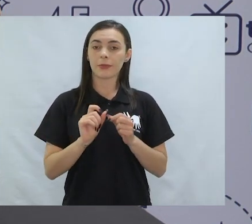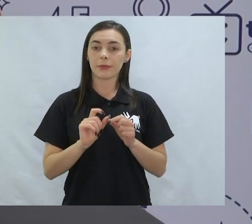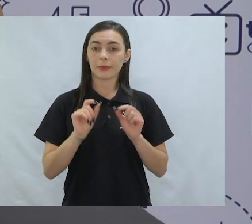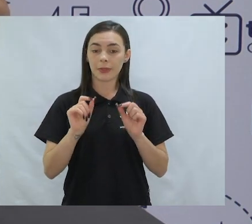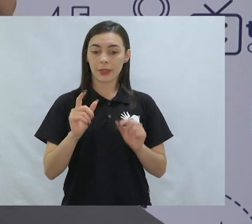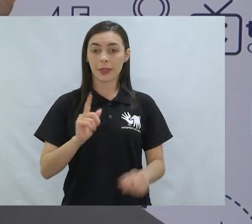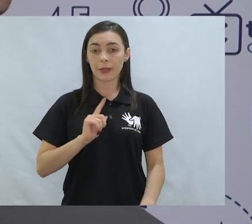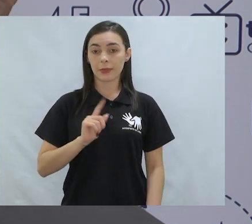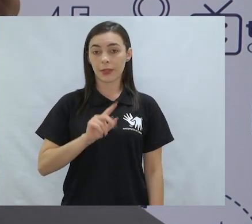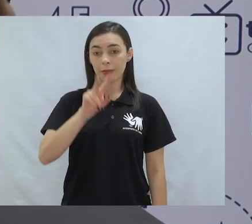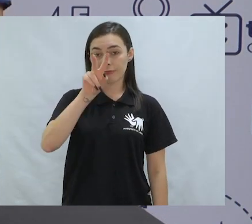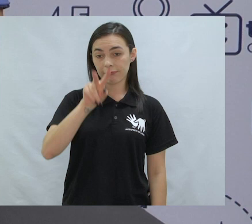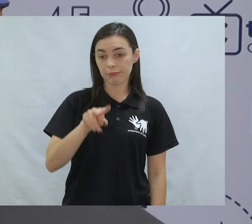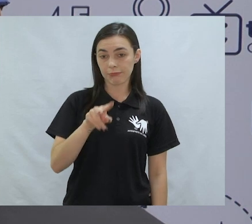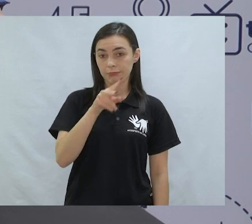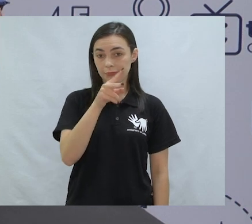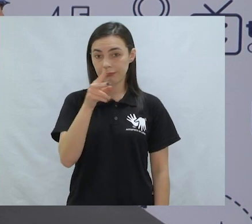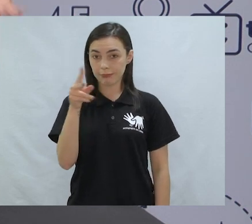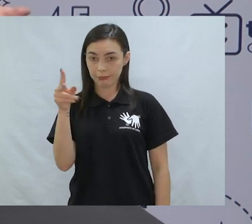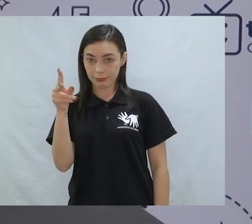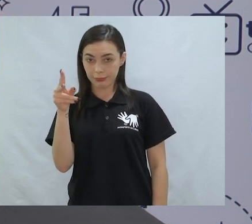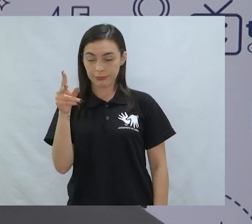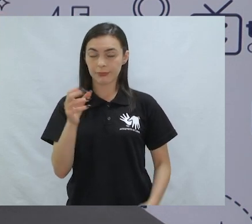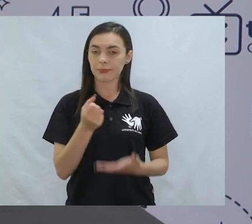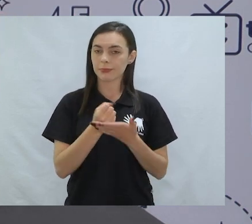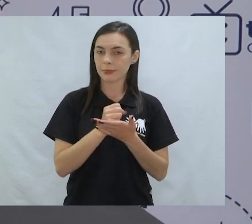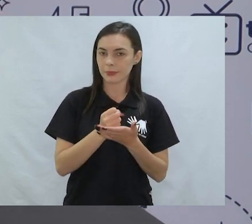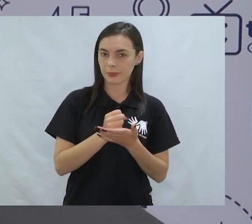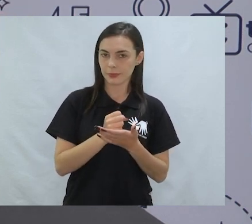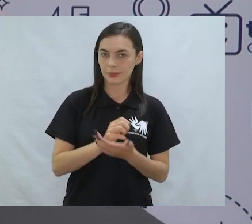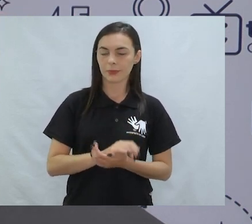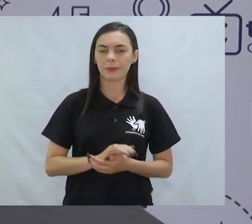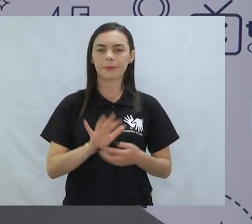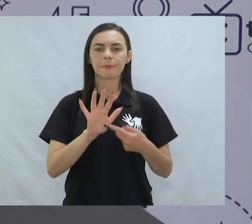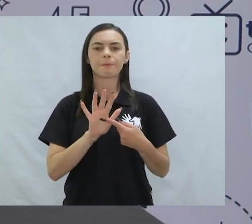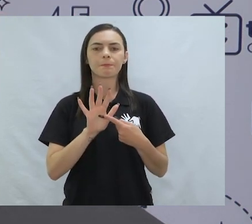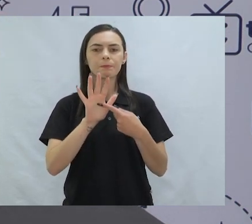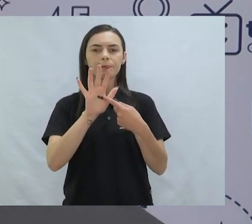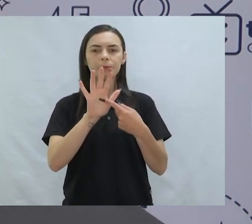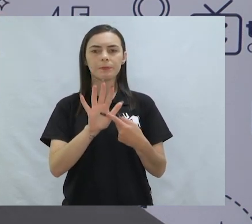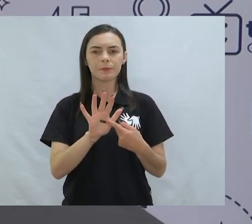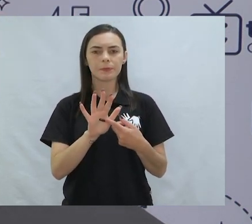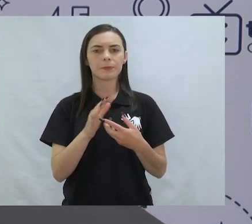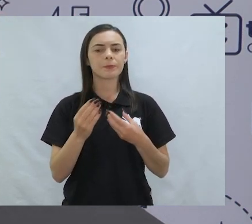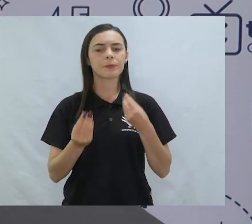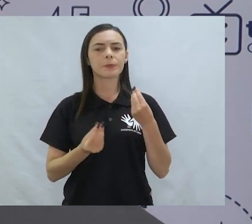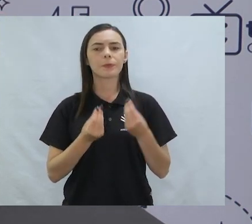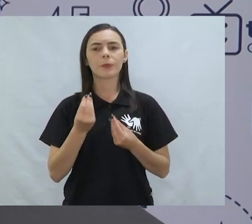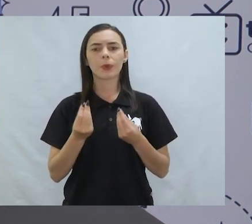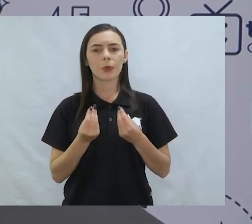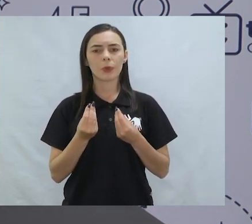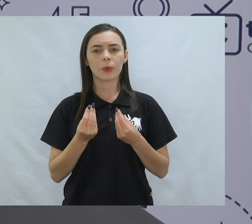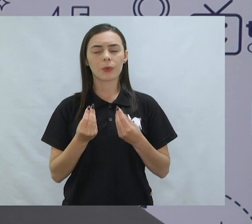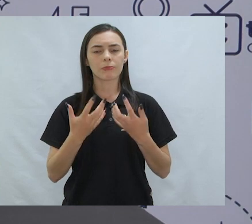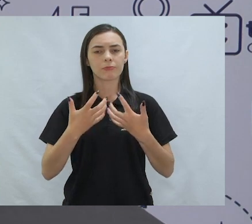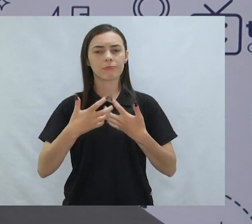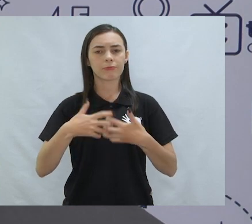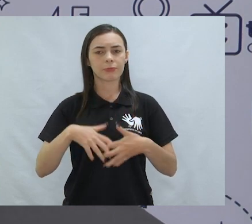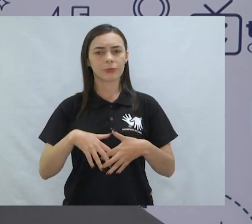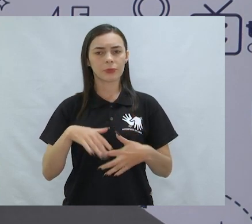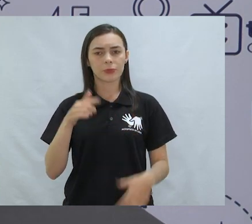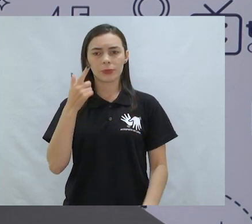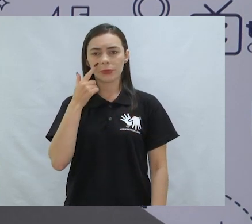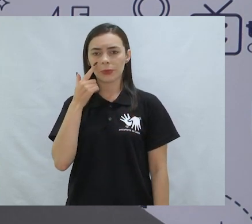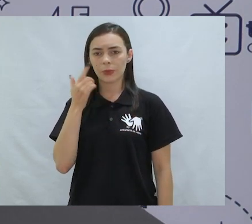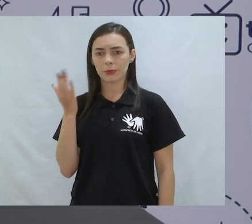lá, eu trouxe aqui um tabuleiro para vocês, para mostrar como que nós